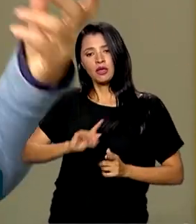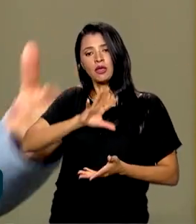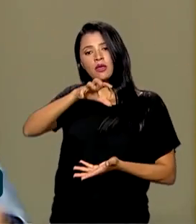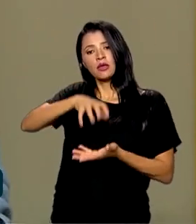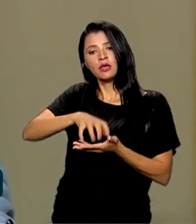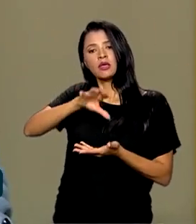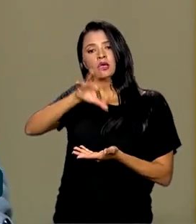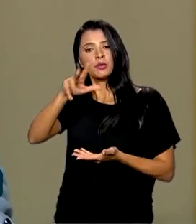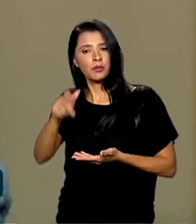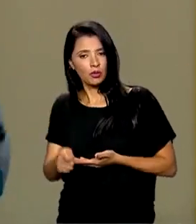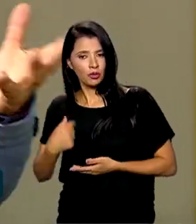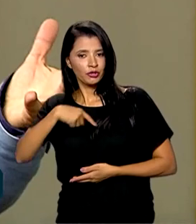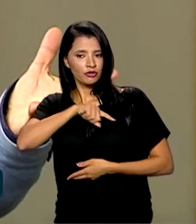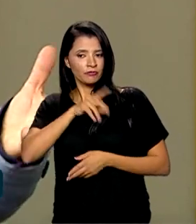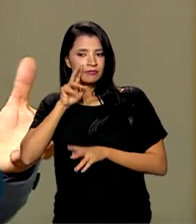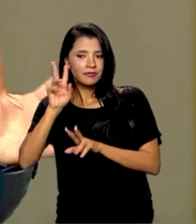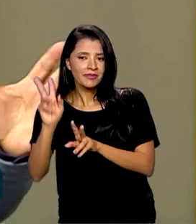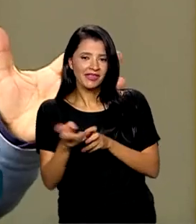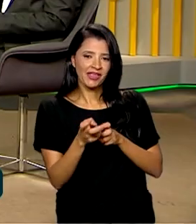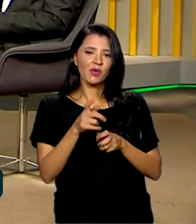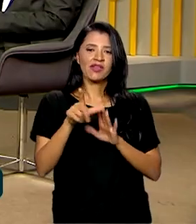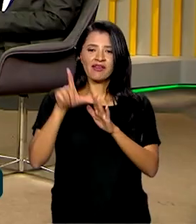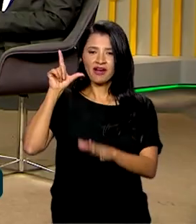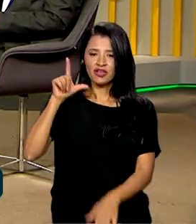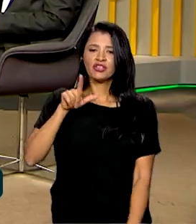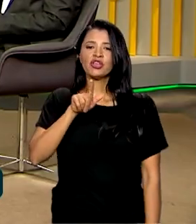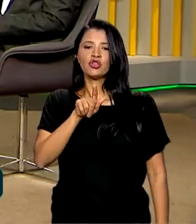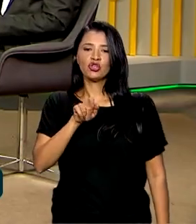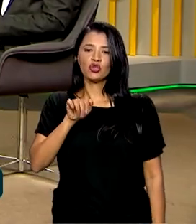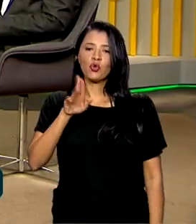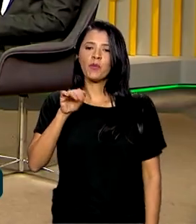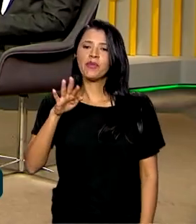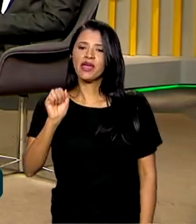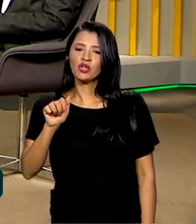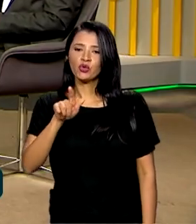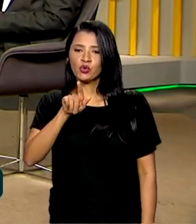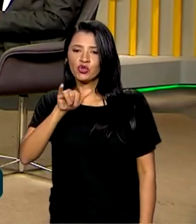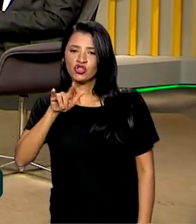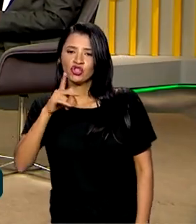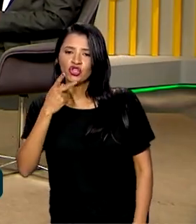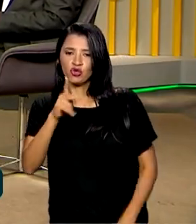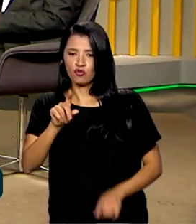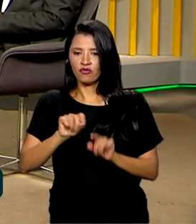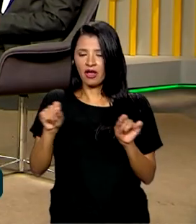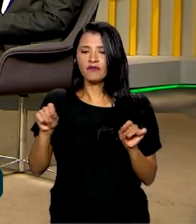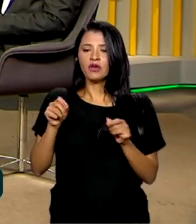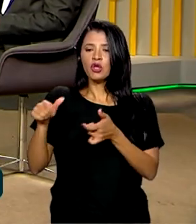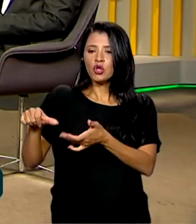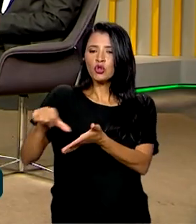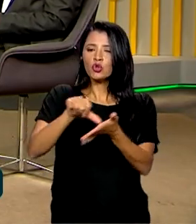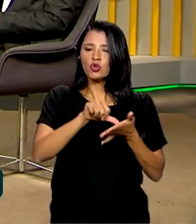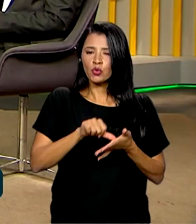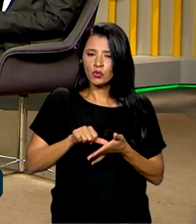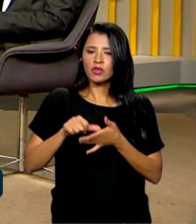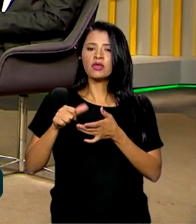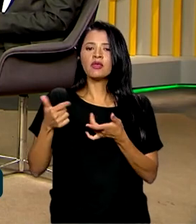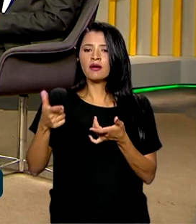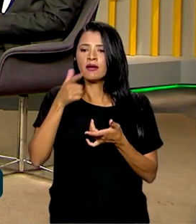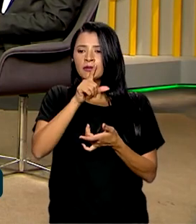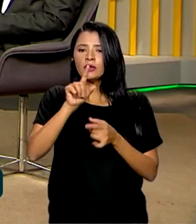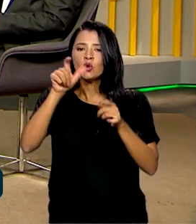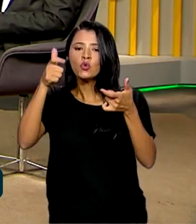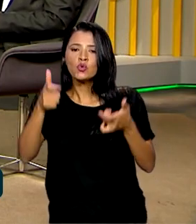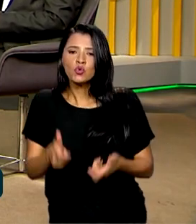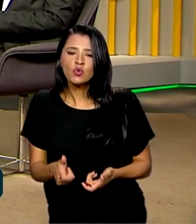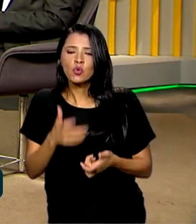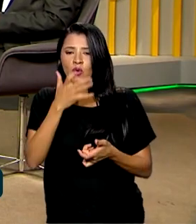reconhecer, né, o que o Gilberto Gil chamava de doim antropológico, né? Doim antropológico são aqueles pontos vitais que massageiam